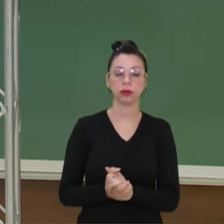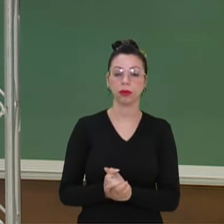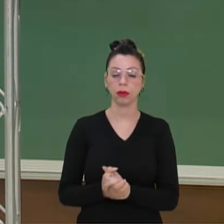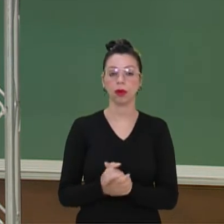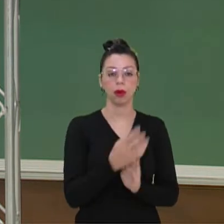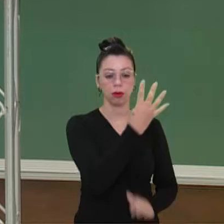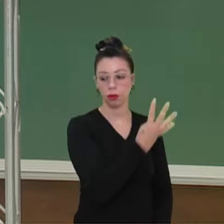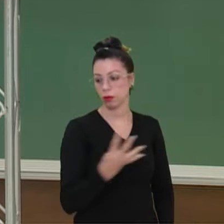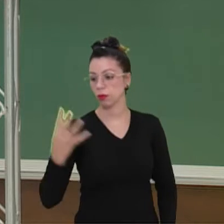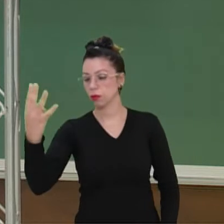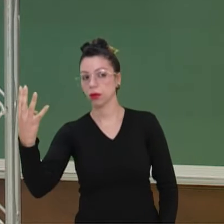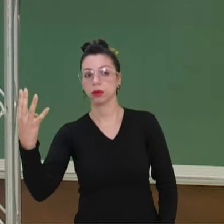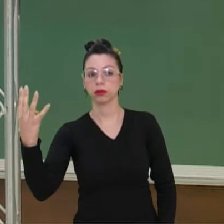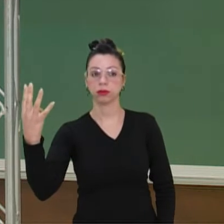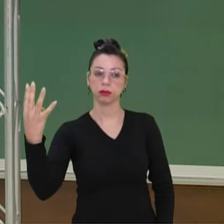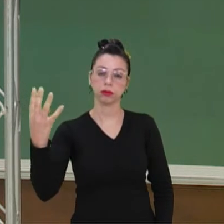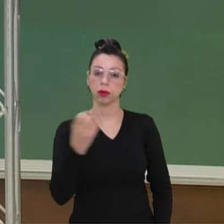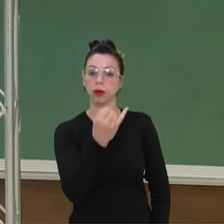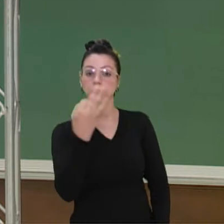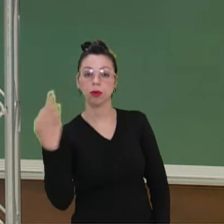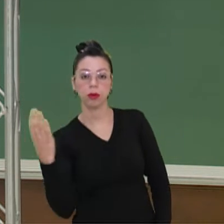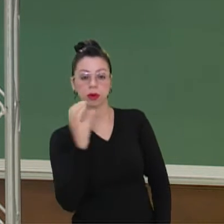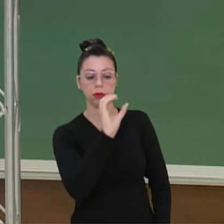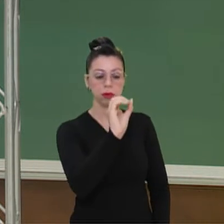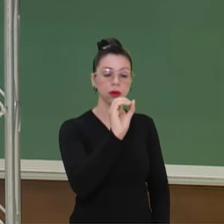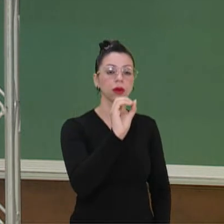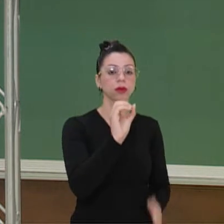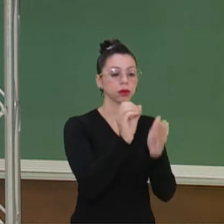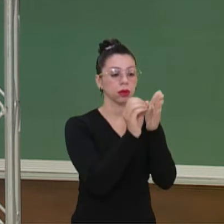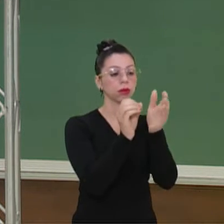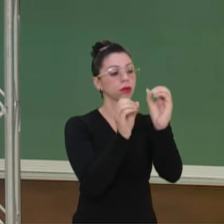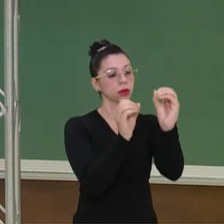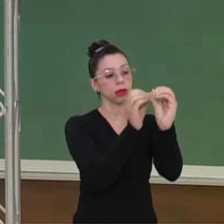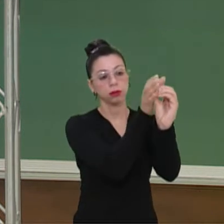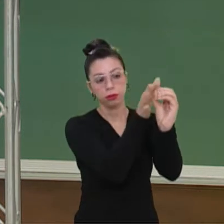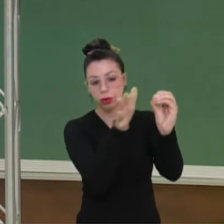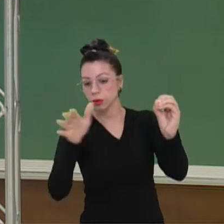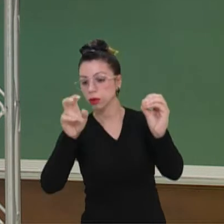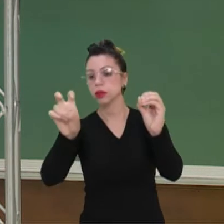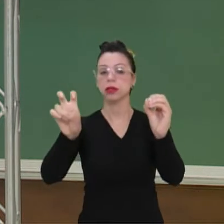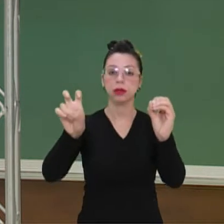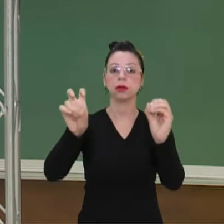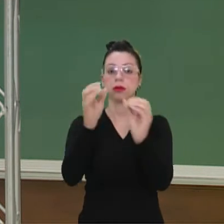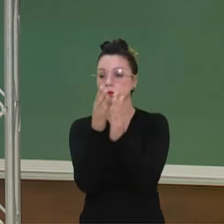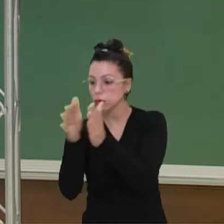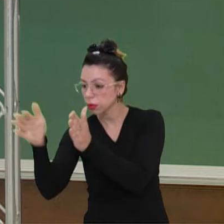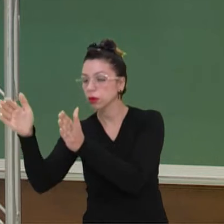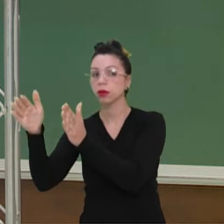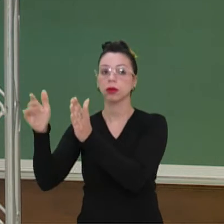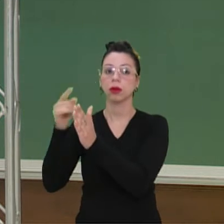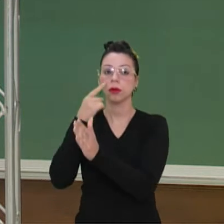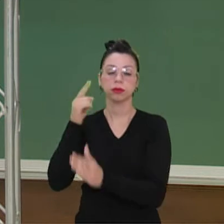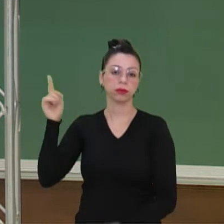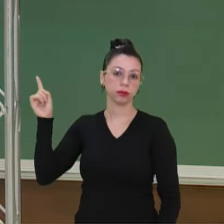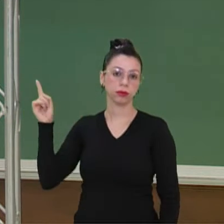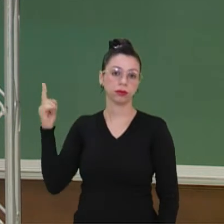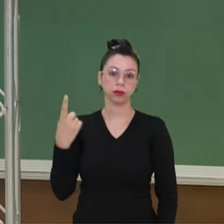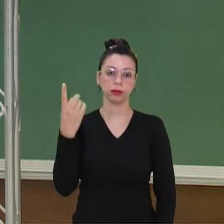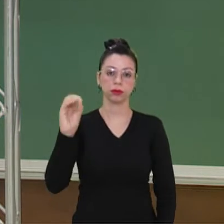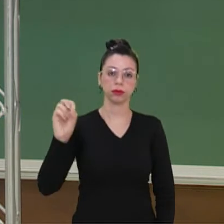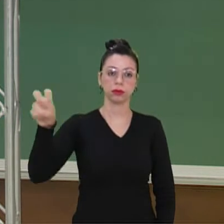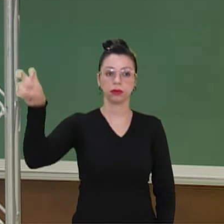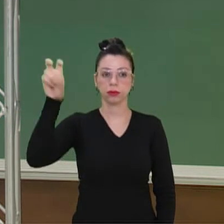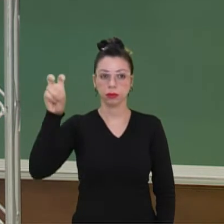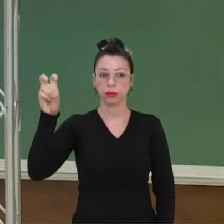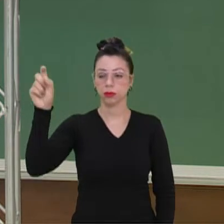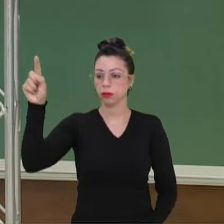coloco aqui, quantos zeros tem? 5, fica 4 vezes 10 elevado à quinta, vezes 2 elevado a n